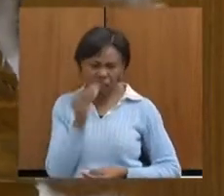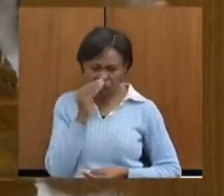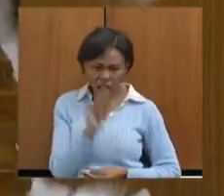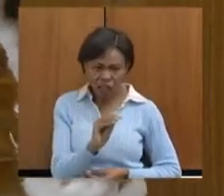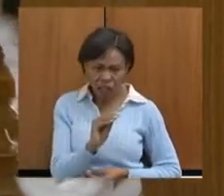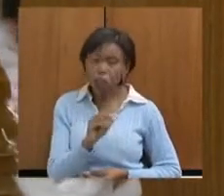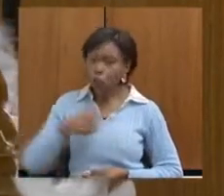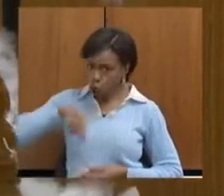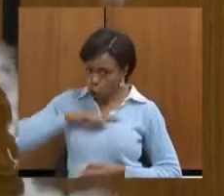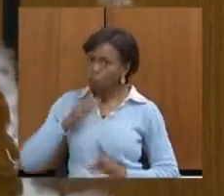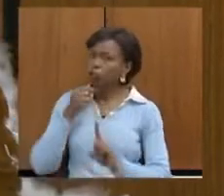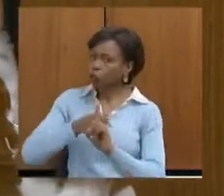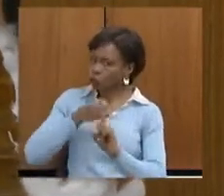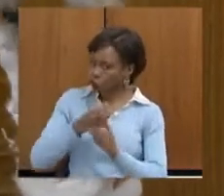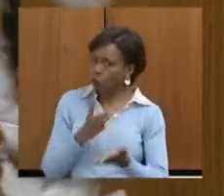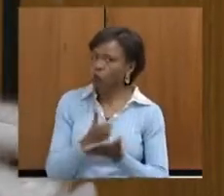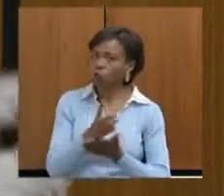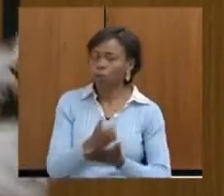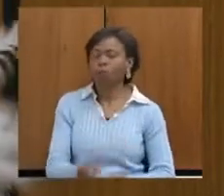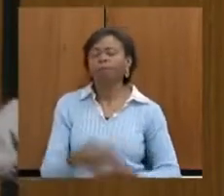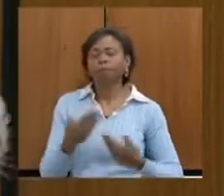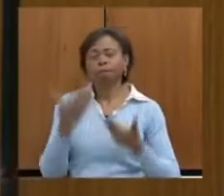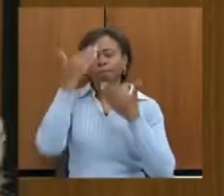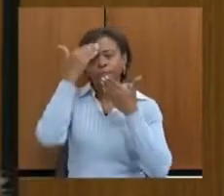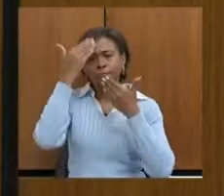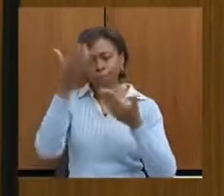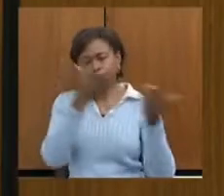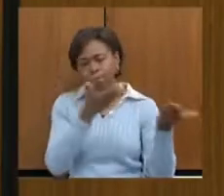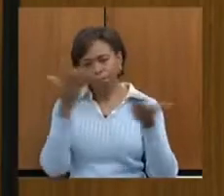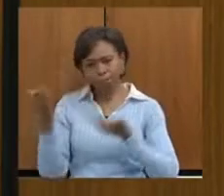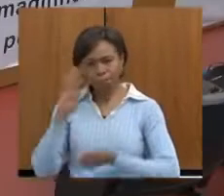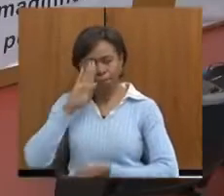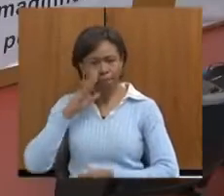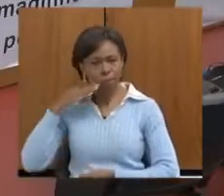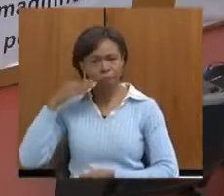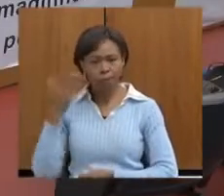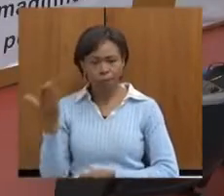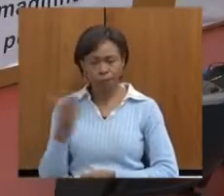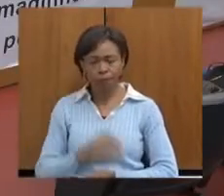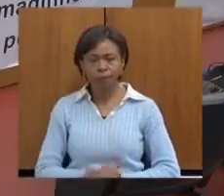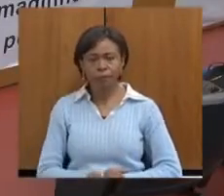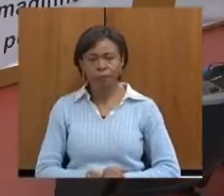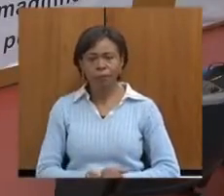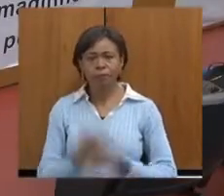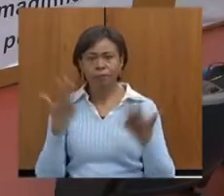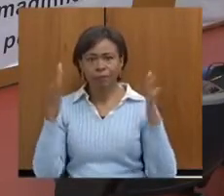gratidão e o passo a palavra eu quero ter certeza